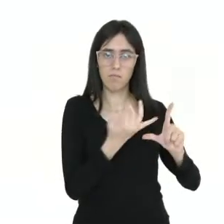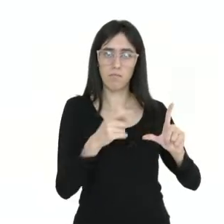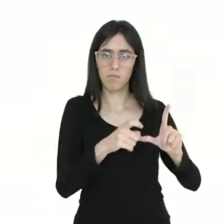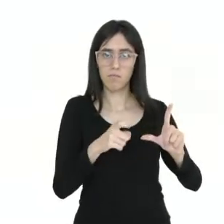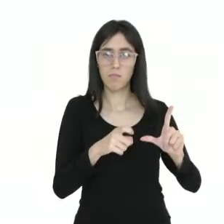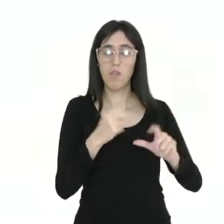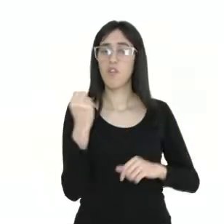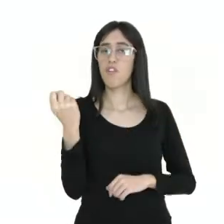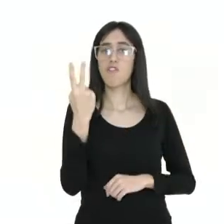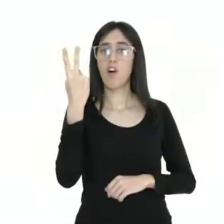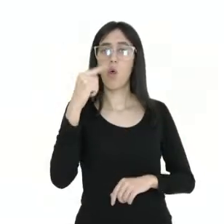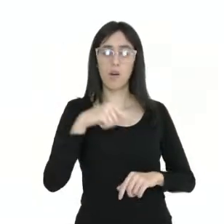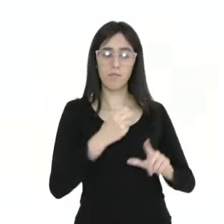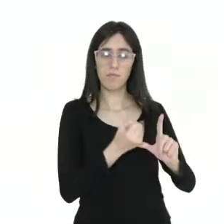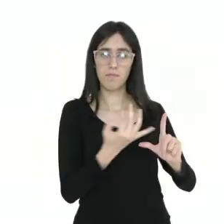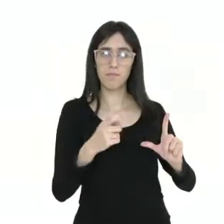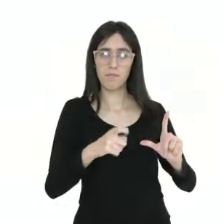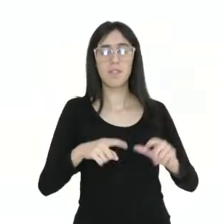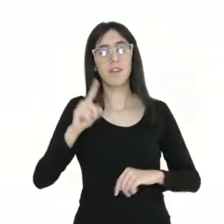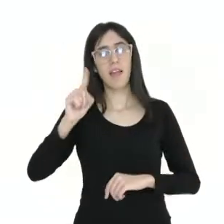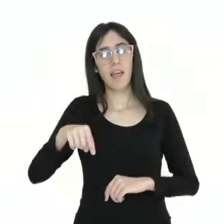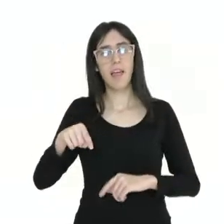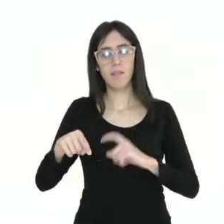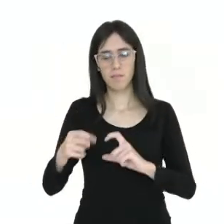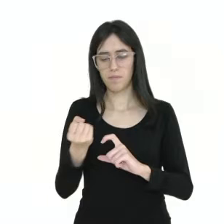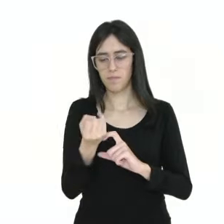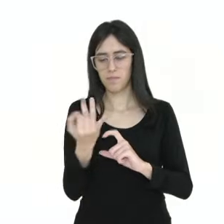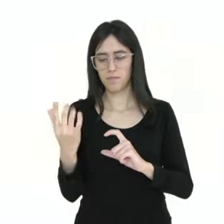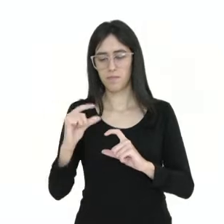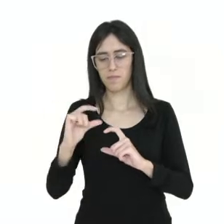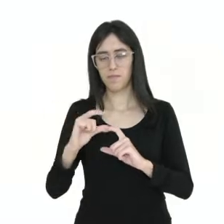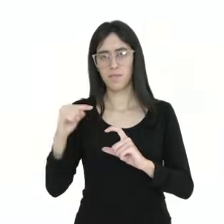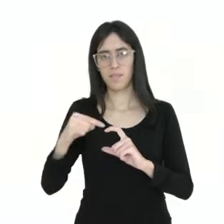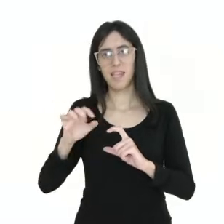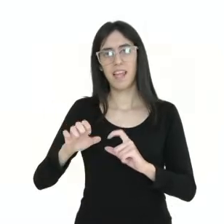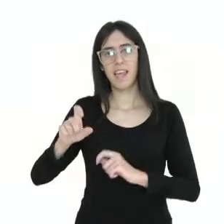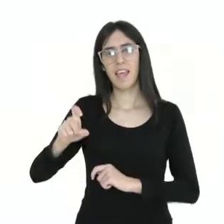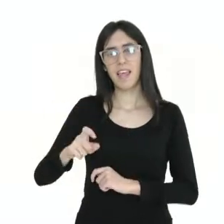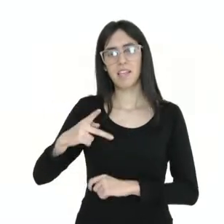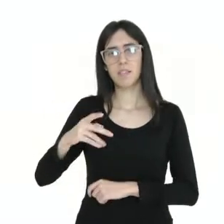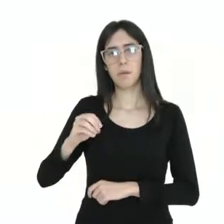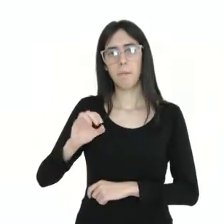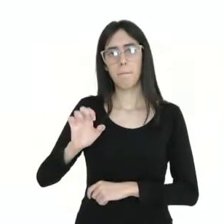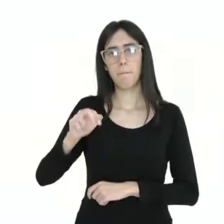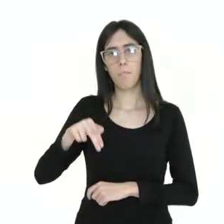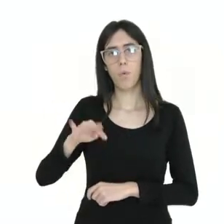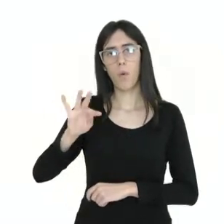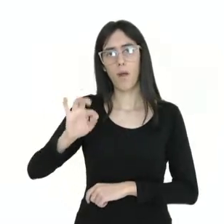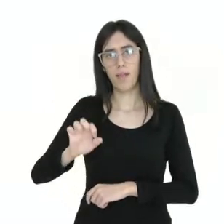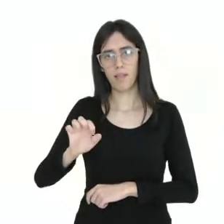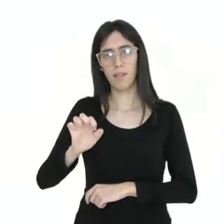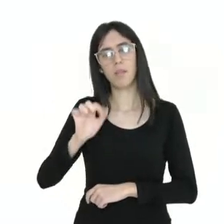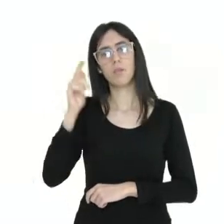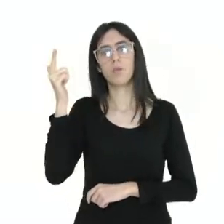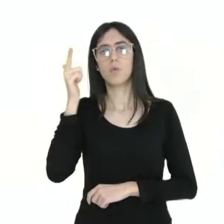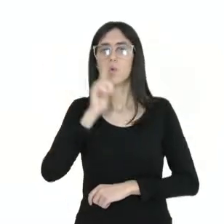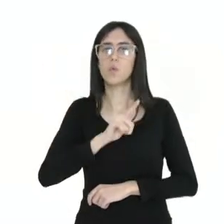do logaritmo é o expoente a que devemos elevar a base para ter